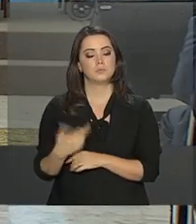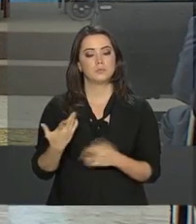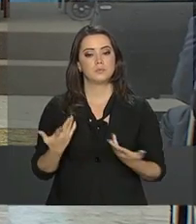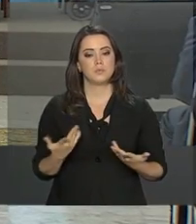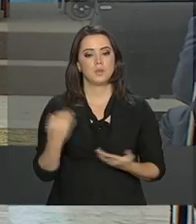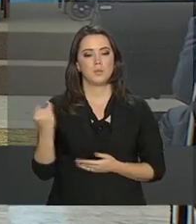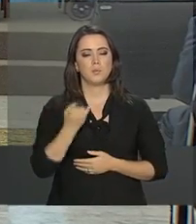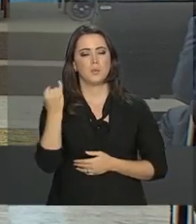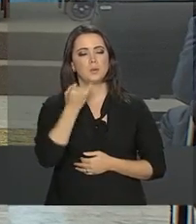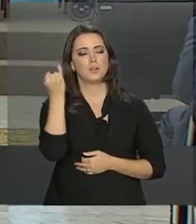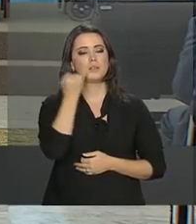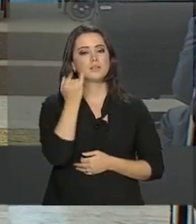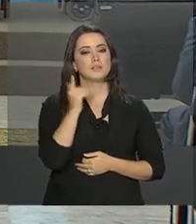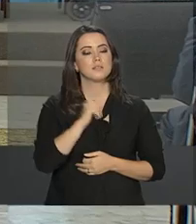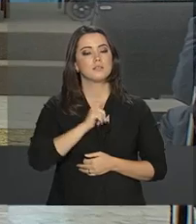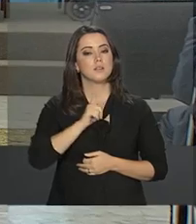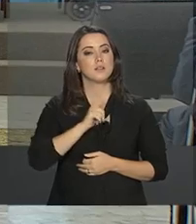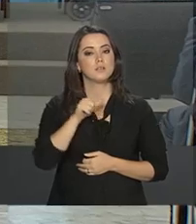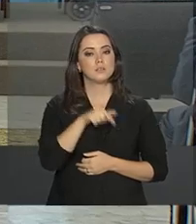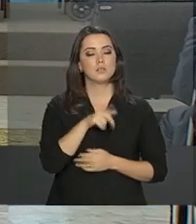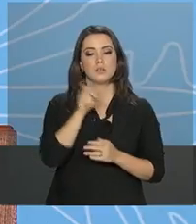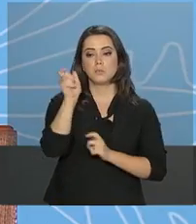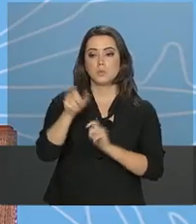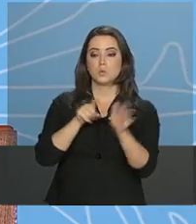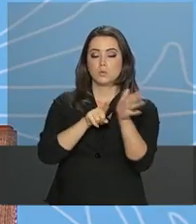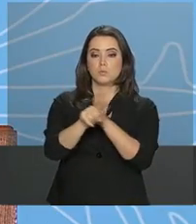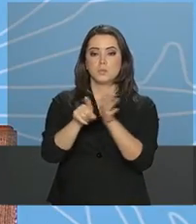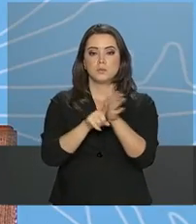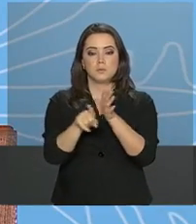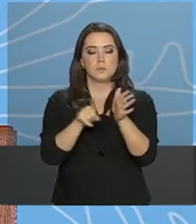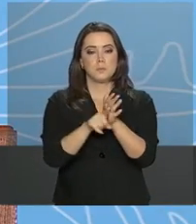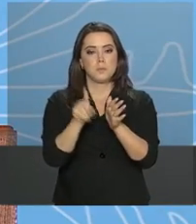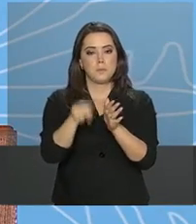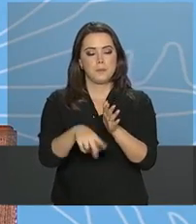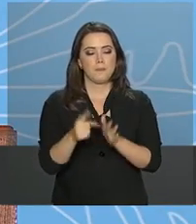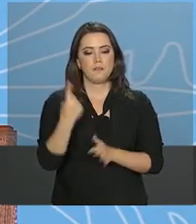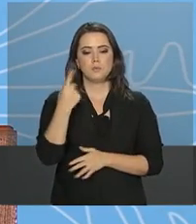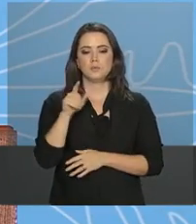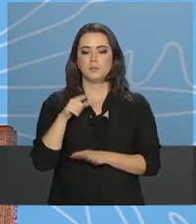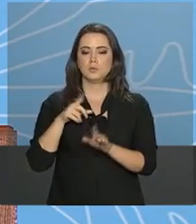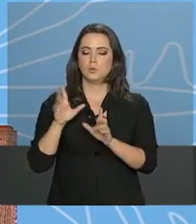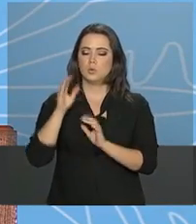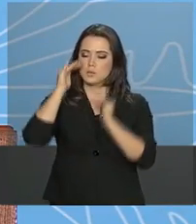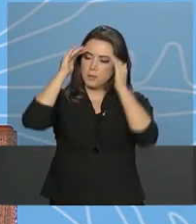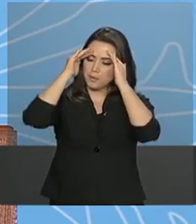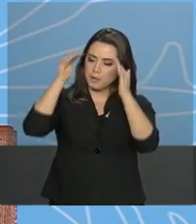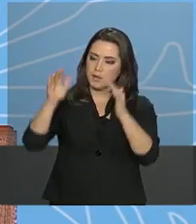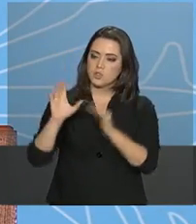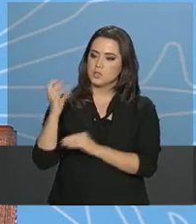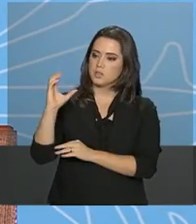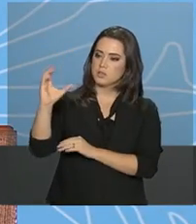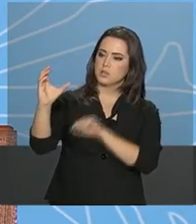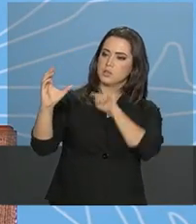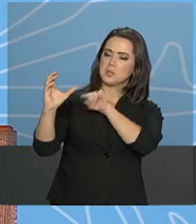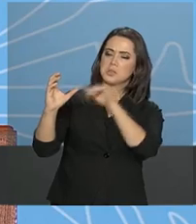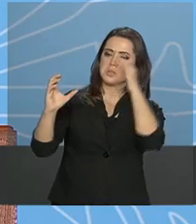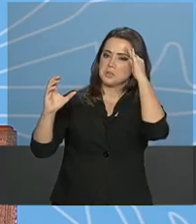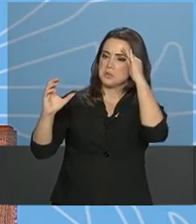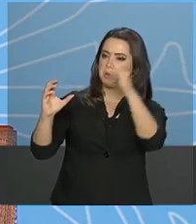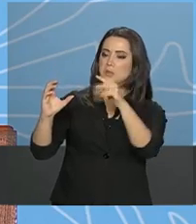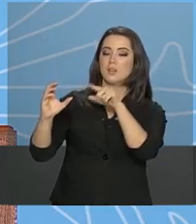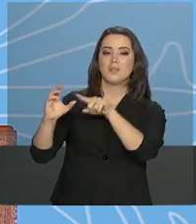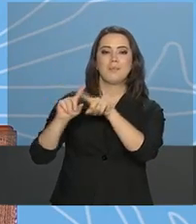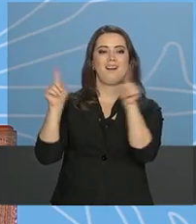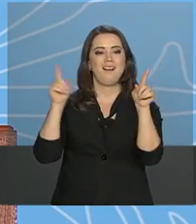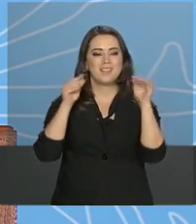o papel fundamental do pesquisador. Uma coisa é prestigiar a ciência como um todo,